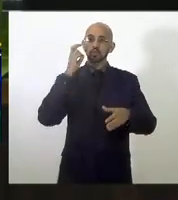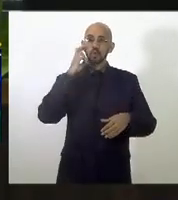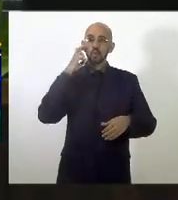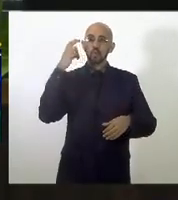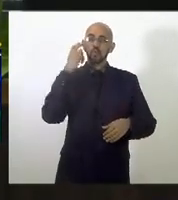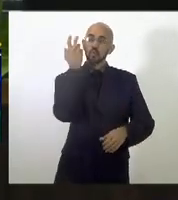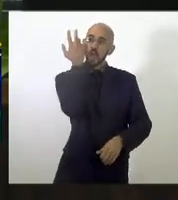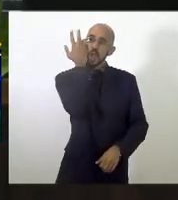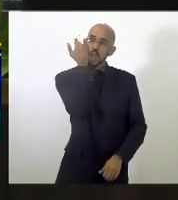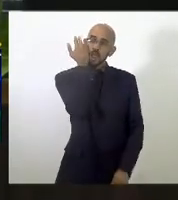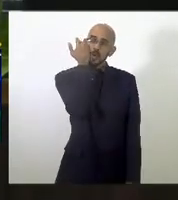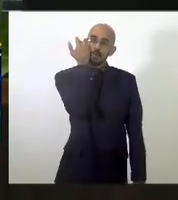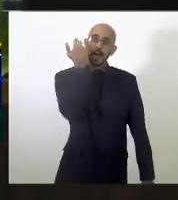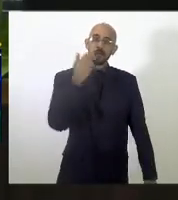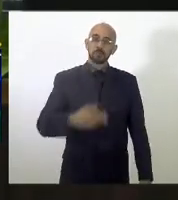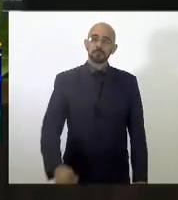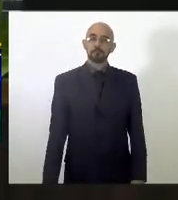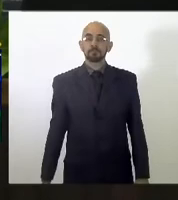Coelho.